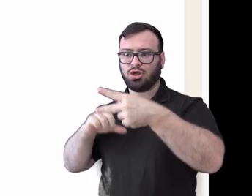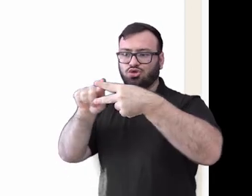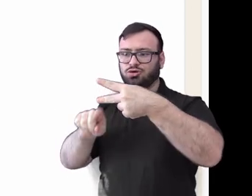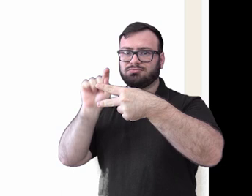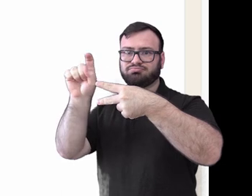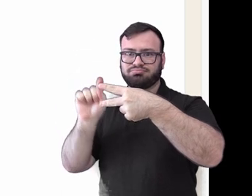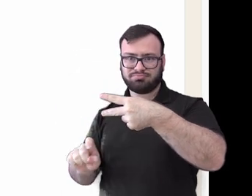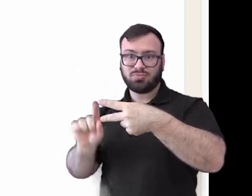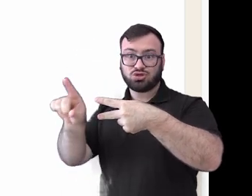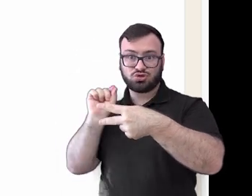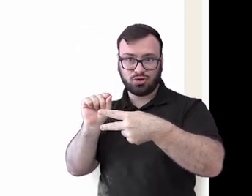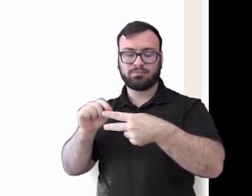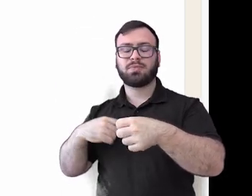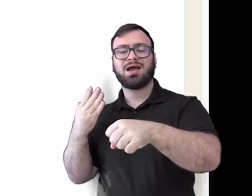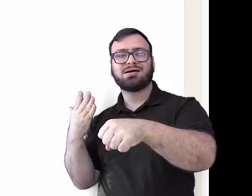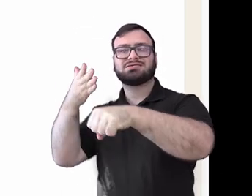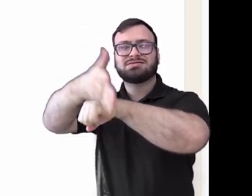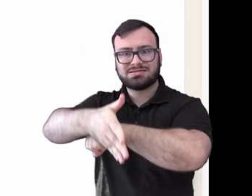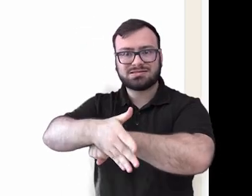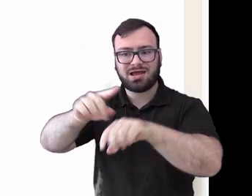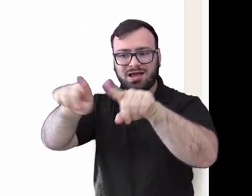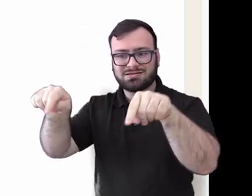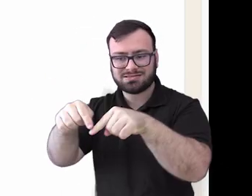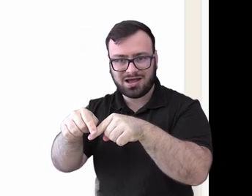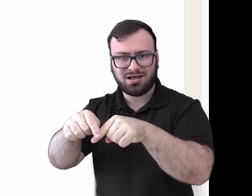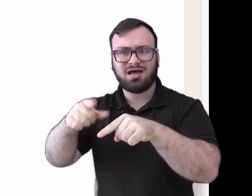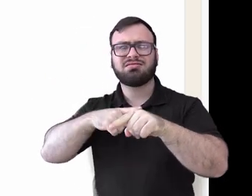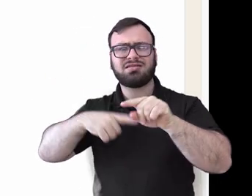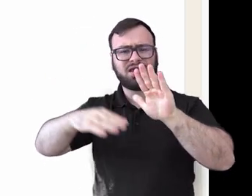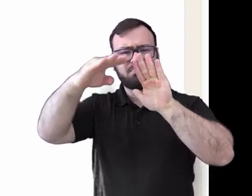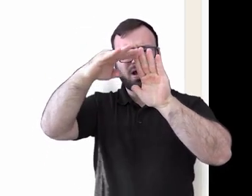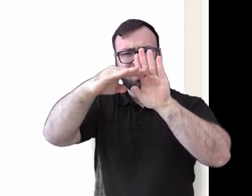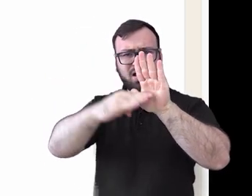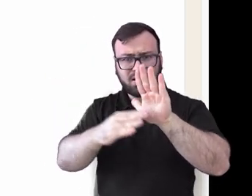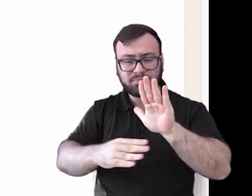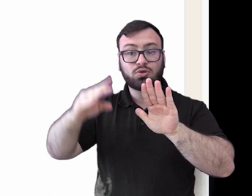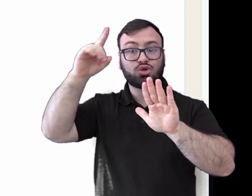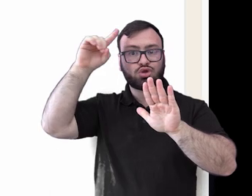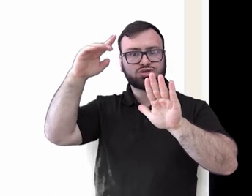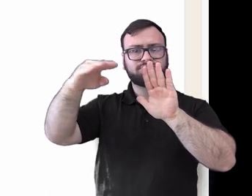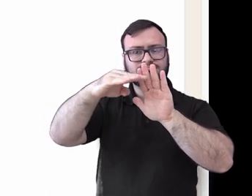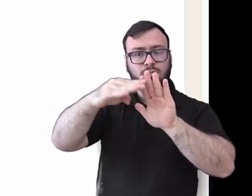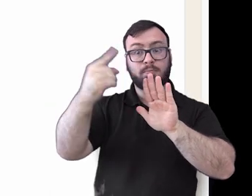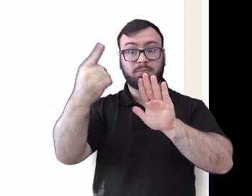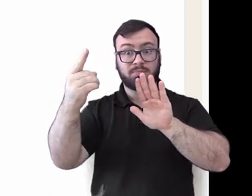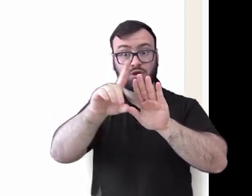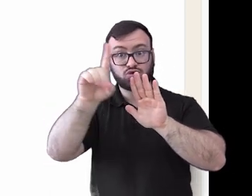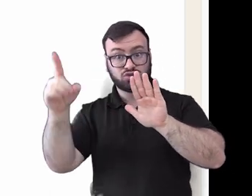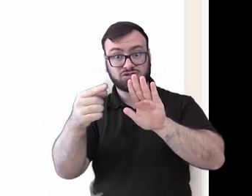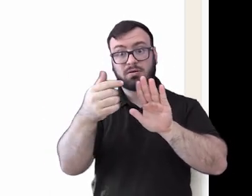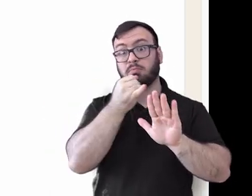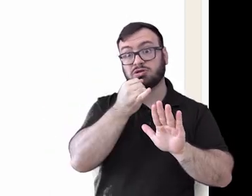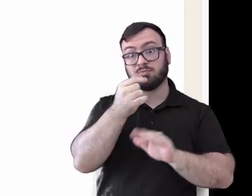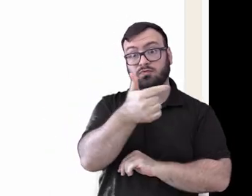ao adentrar a sala todas as programações estarão divididas por dia no primeiro dia